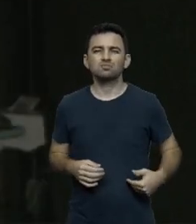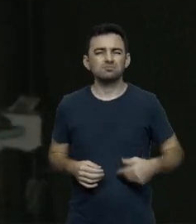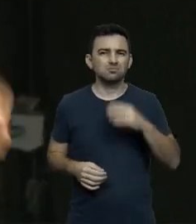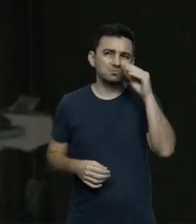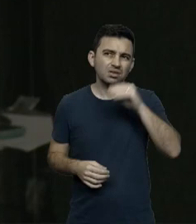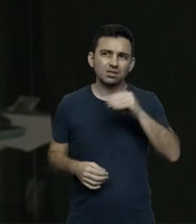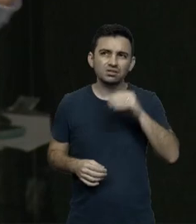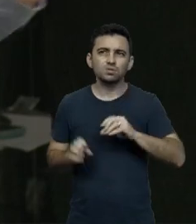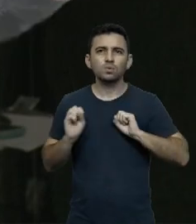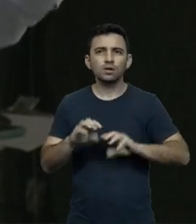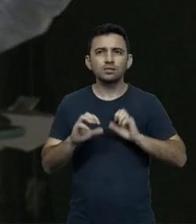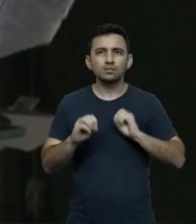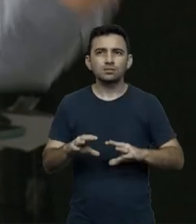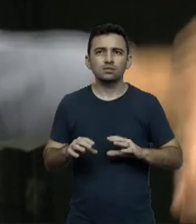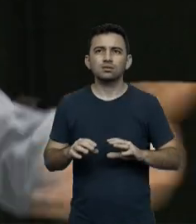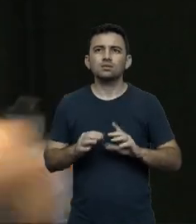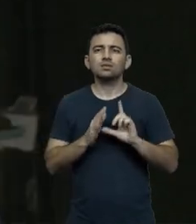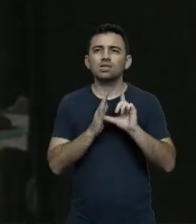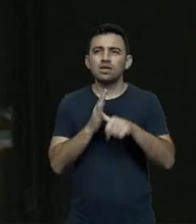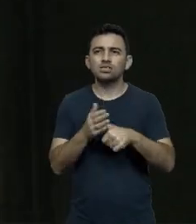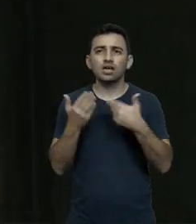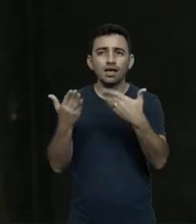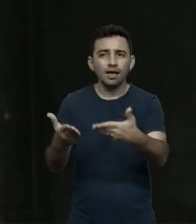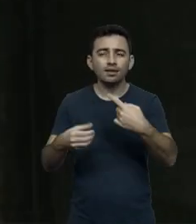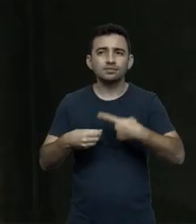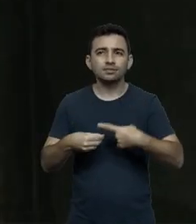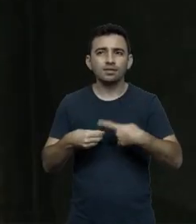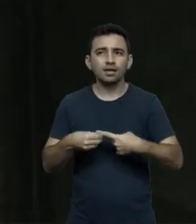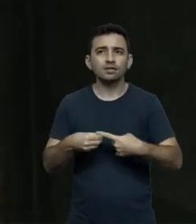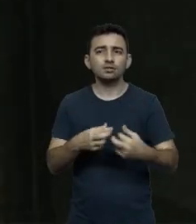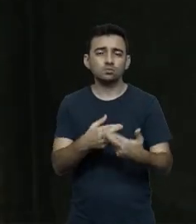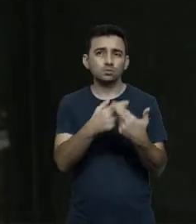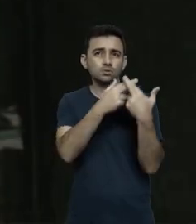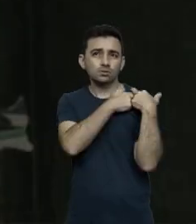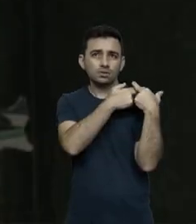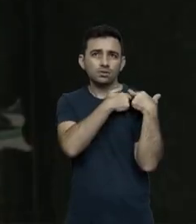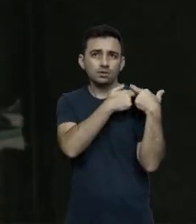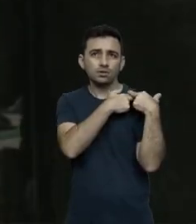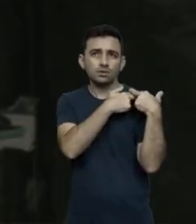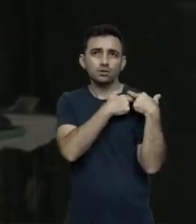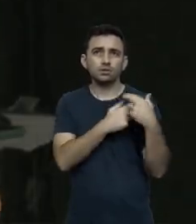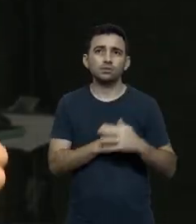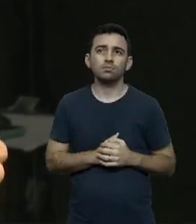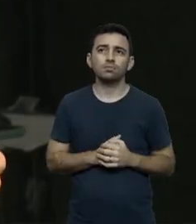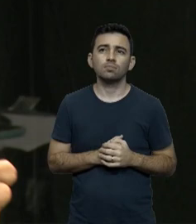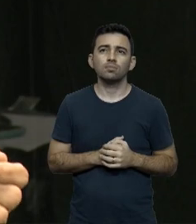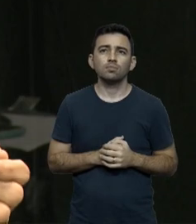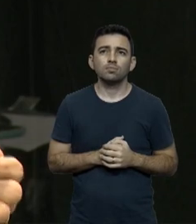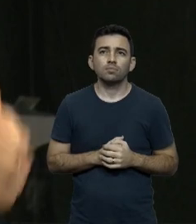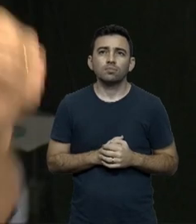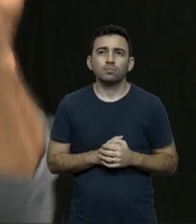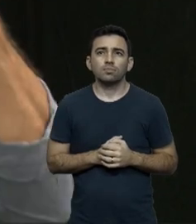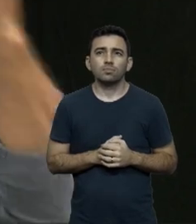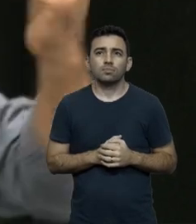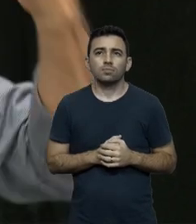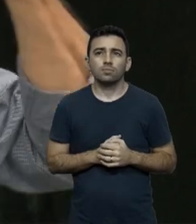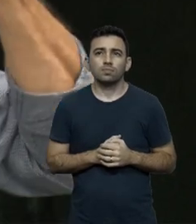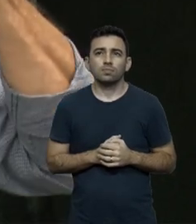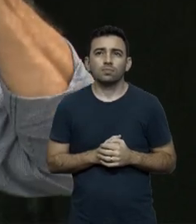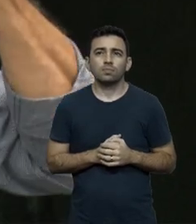na medida em que passa para o município a sua responsabilidade constitui constitucional e